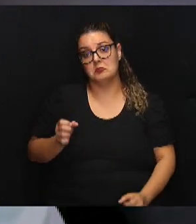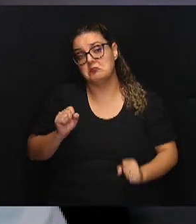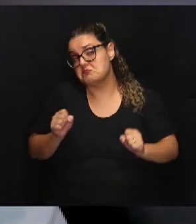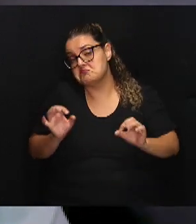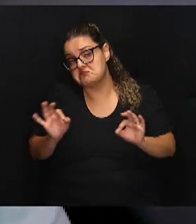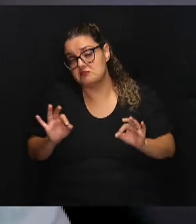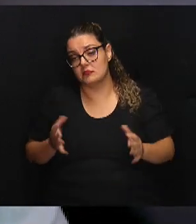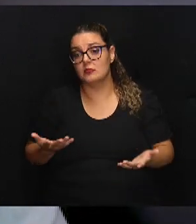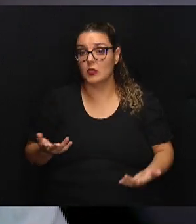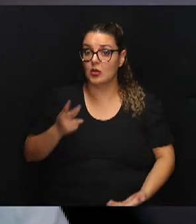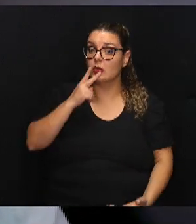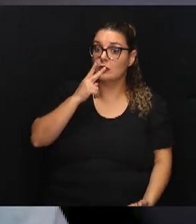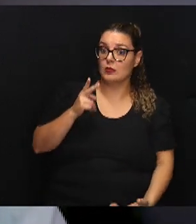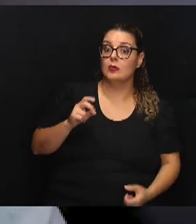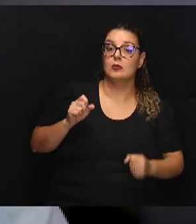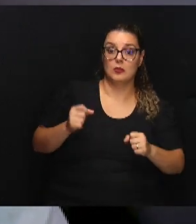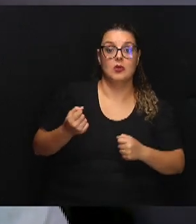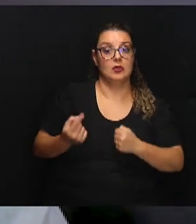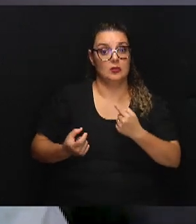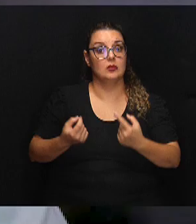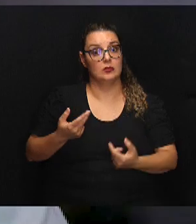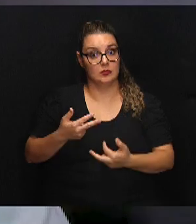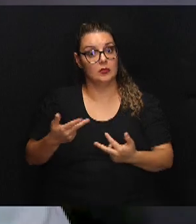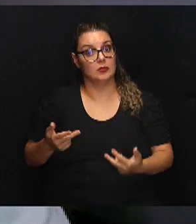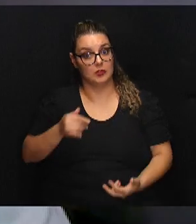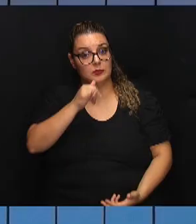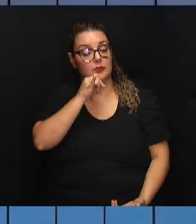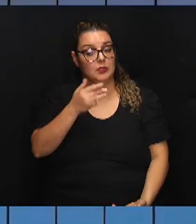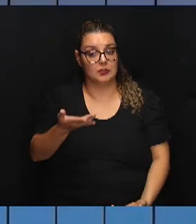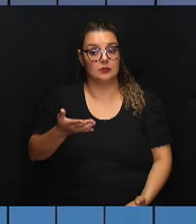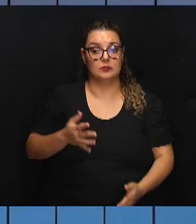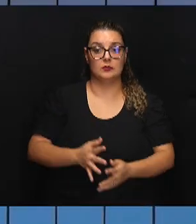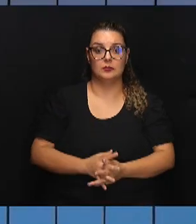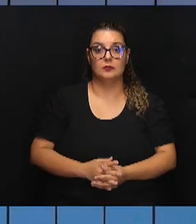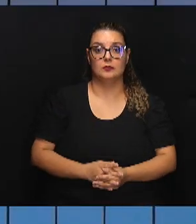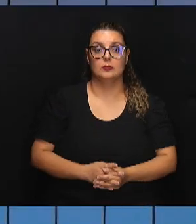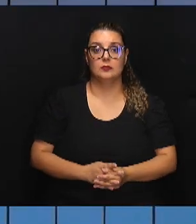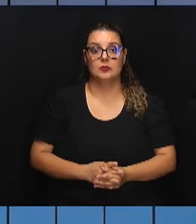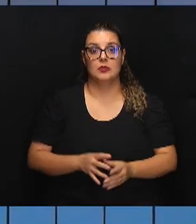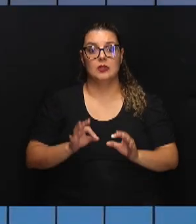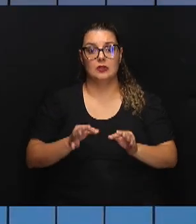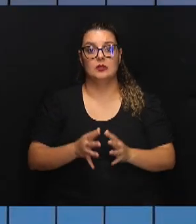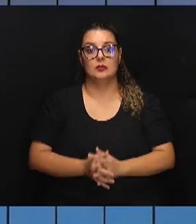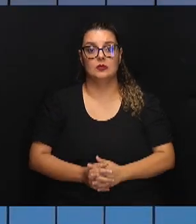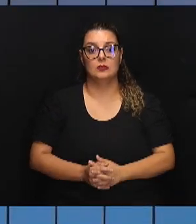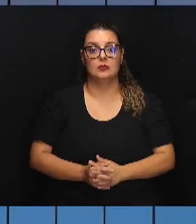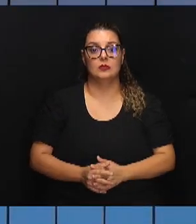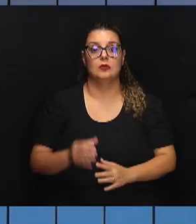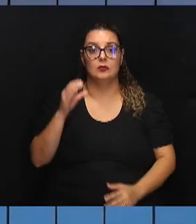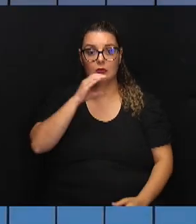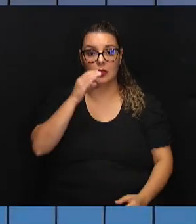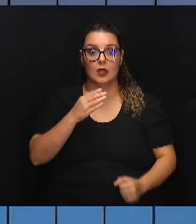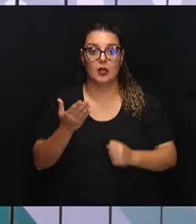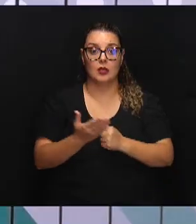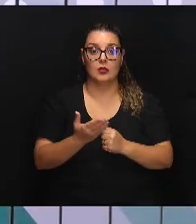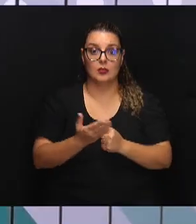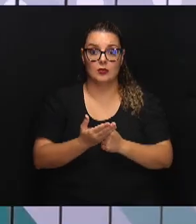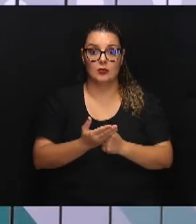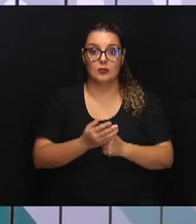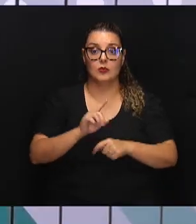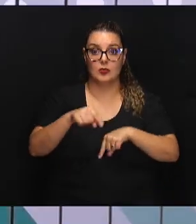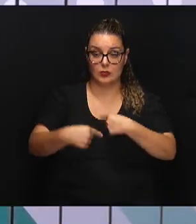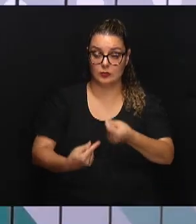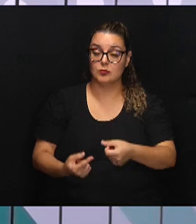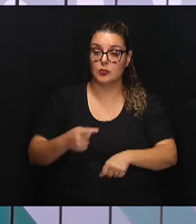no caso de um tabagista pode ser alguma coisa, por exemplo. Tá certo, então, doutor. A gente vai fazer um rápido intervalinho, porque no